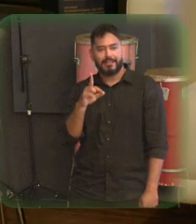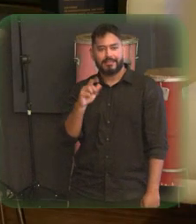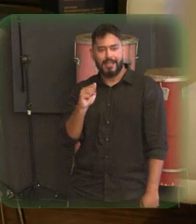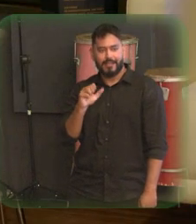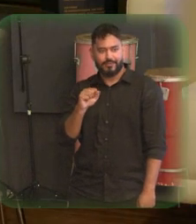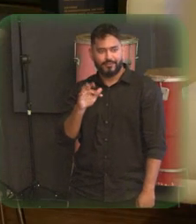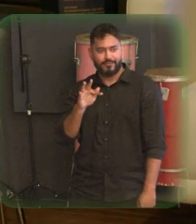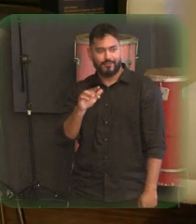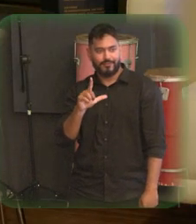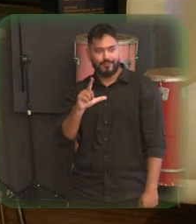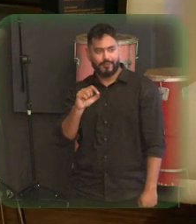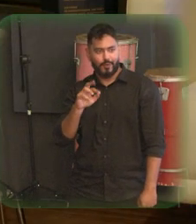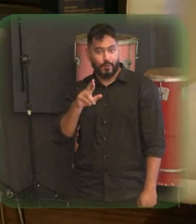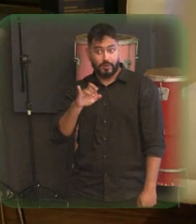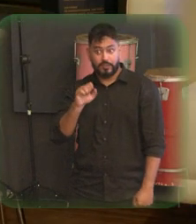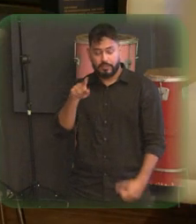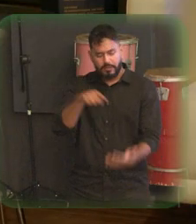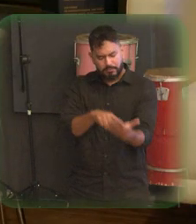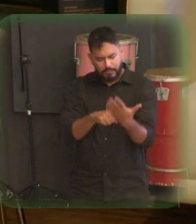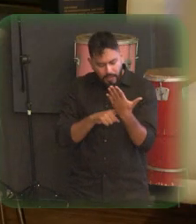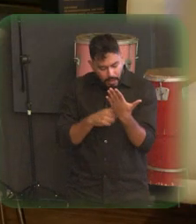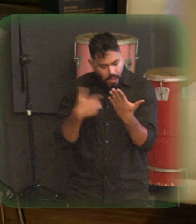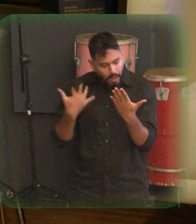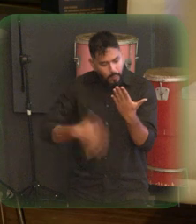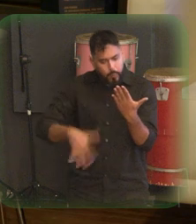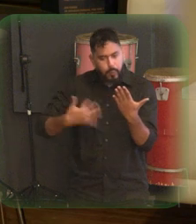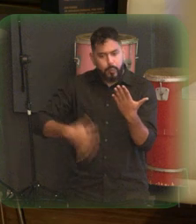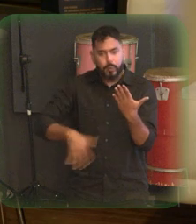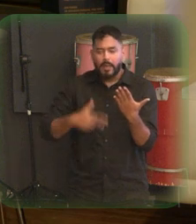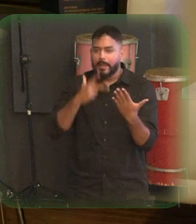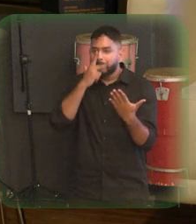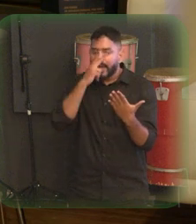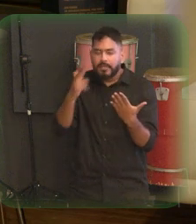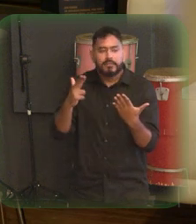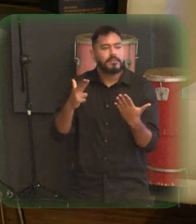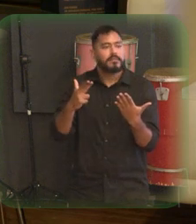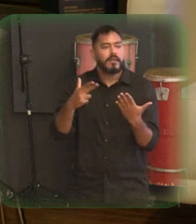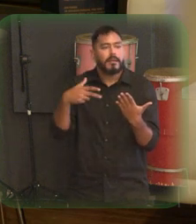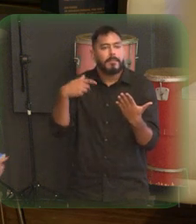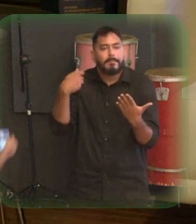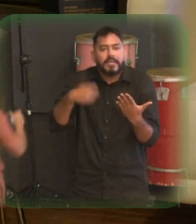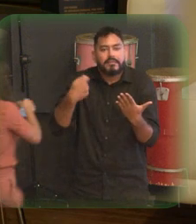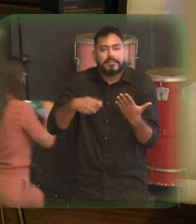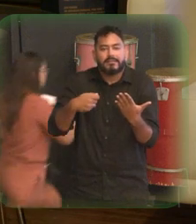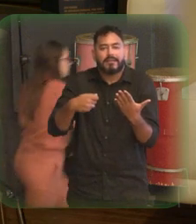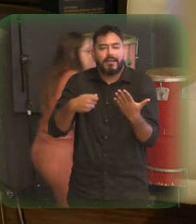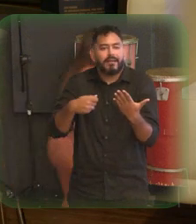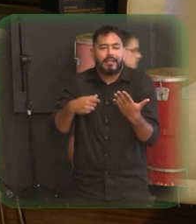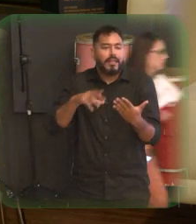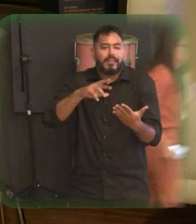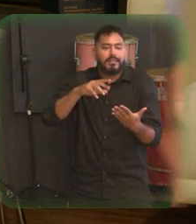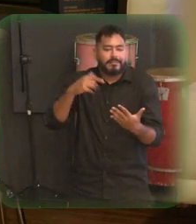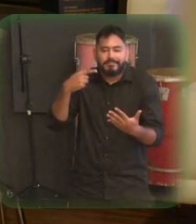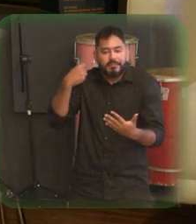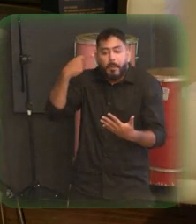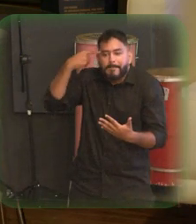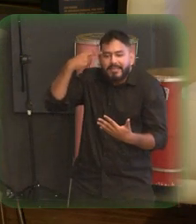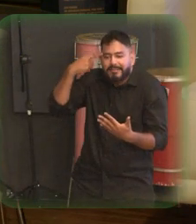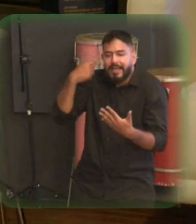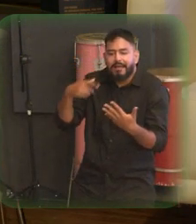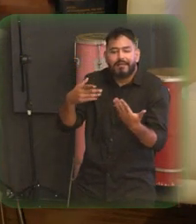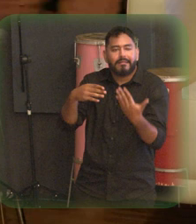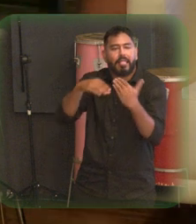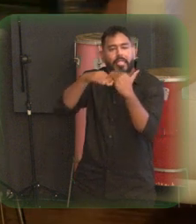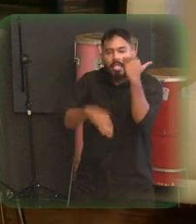me apresentava, naquele momento, condições de desnaturalizar as desigualdades sociais que existem na